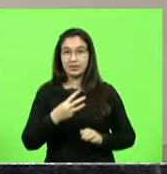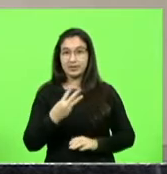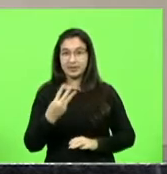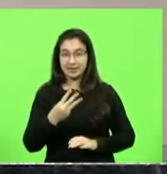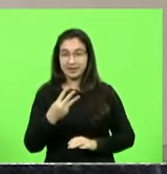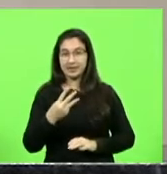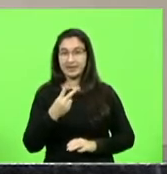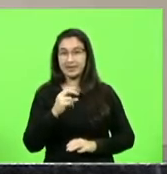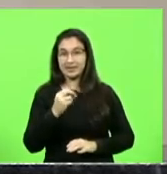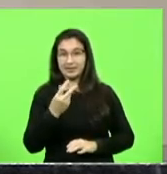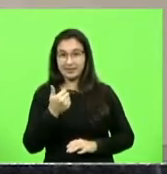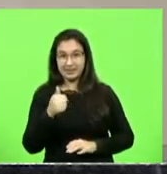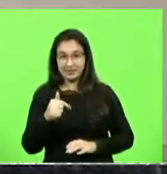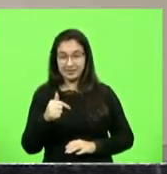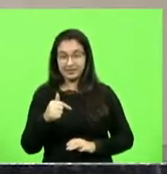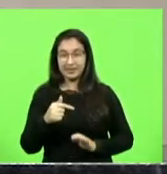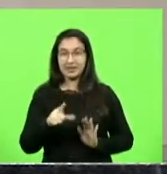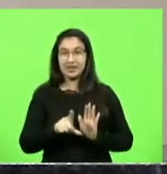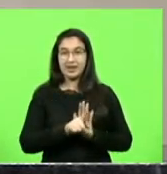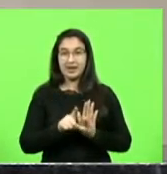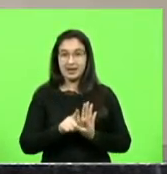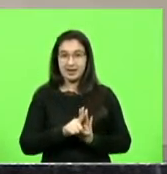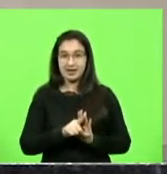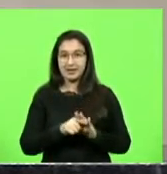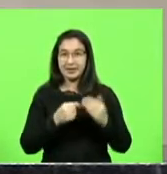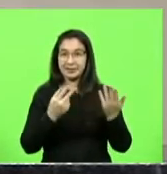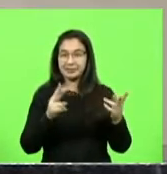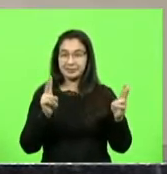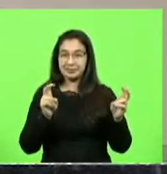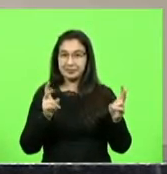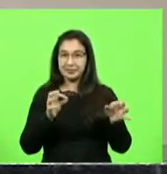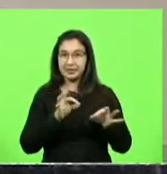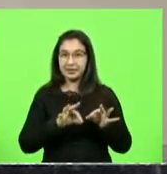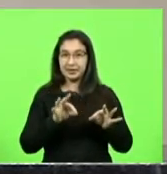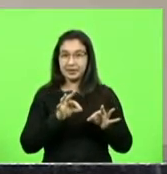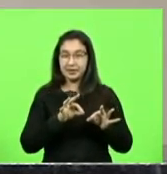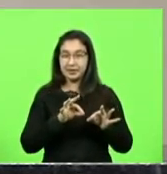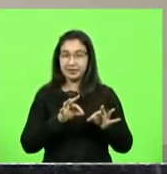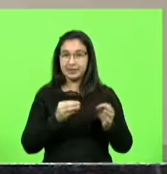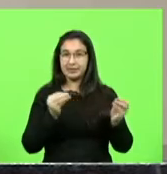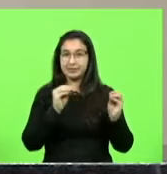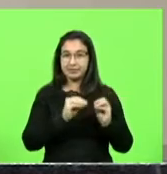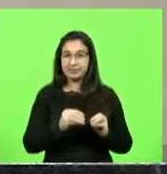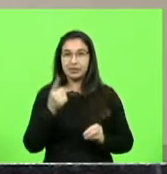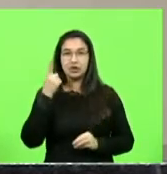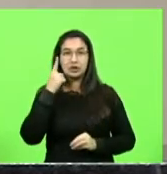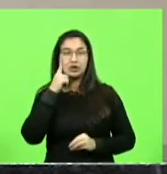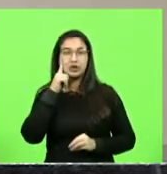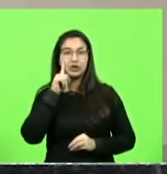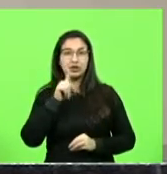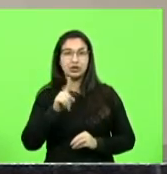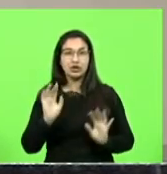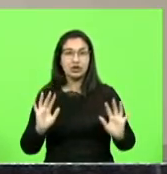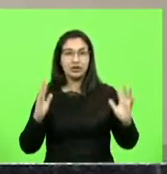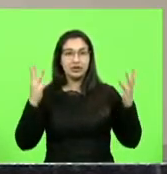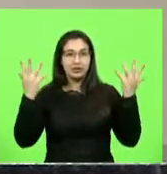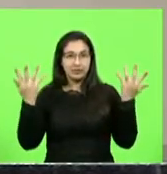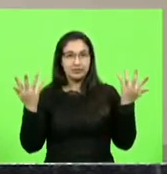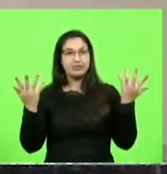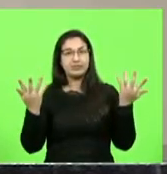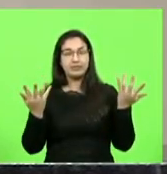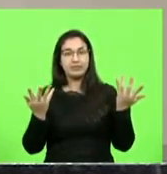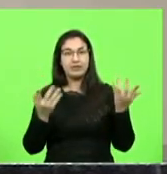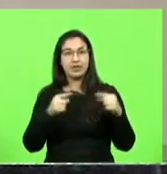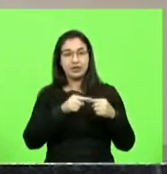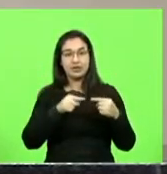17.335/2017, que consolida as leis que dispõem sobre a instituição de datas e festividades alusivas no âmbito do Estado de Santa Catarina para instituir a